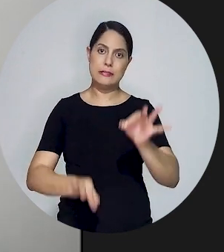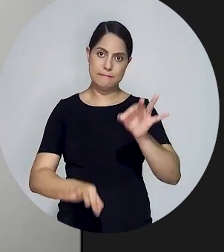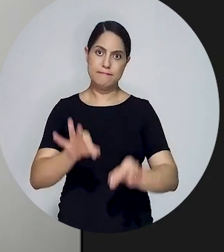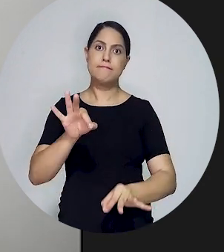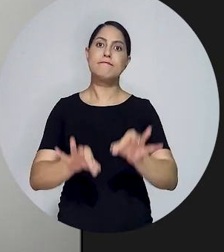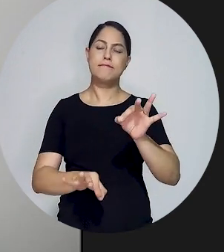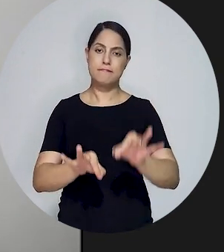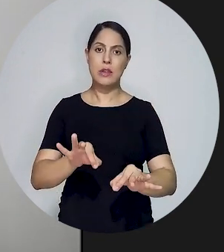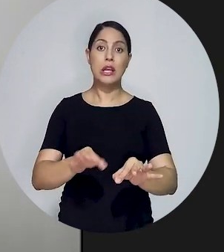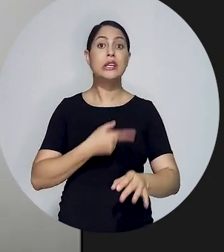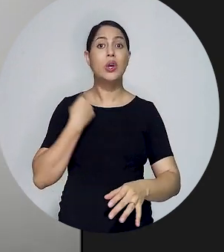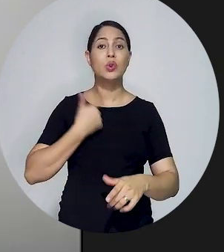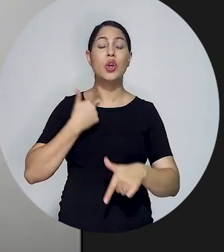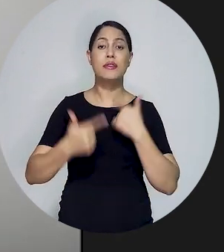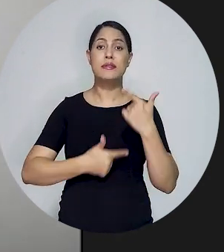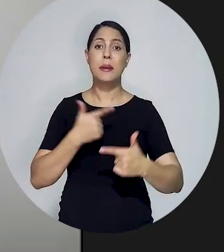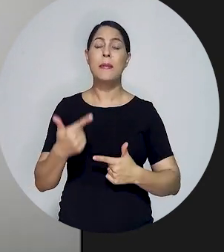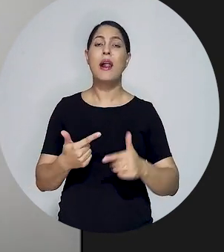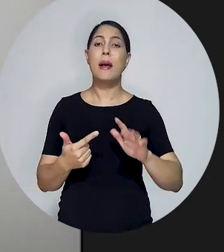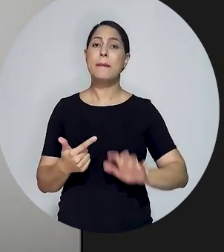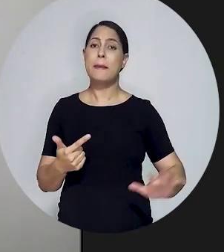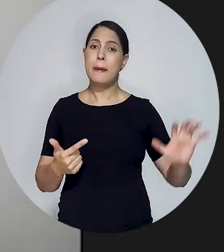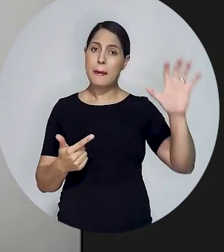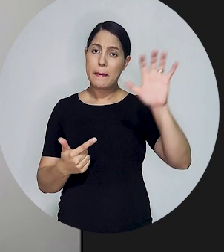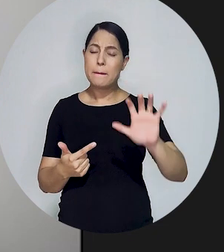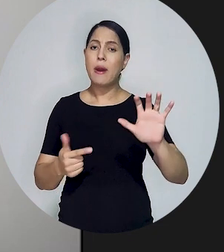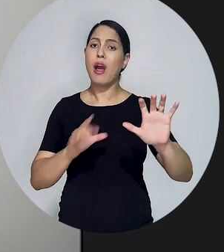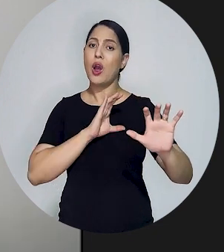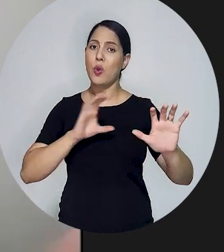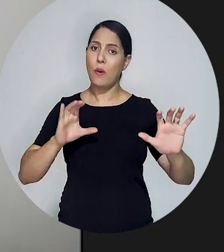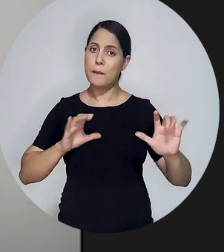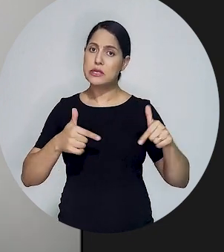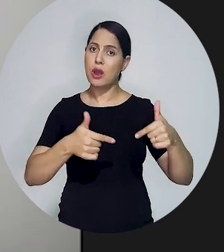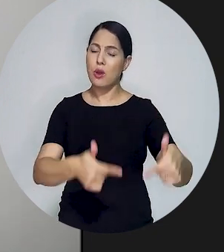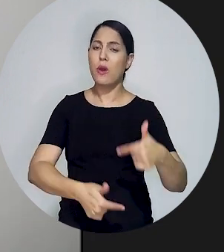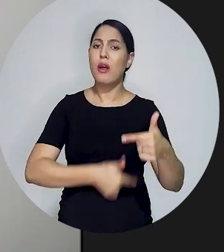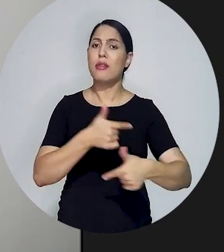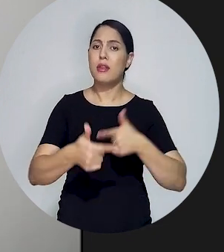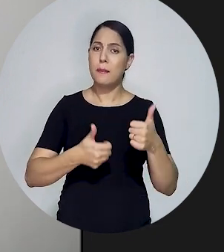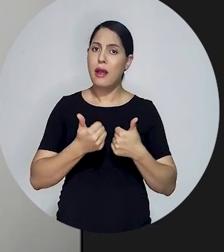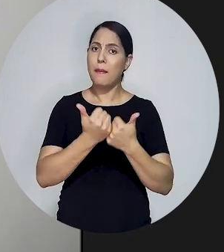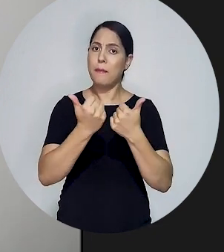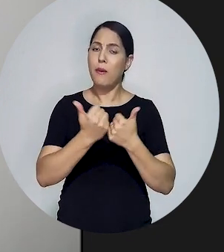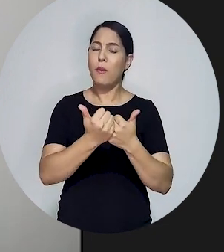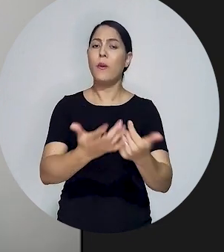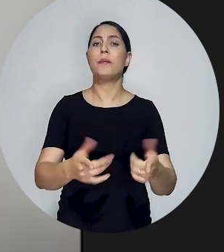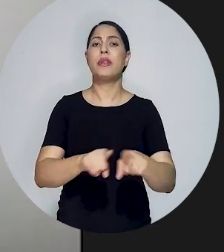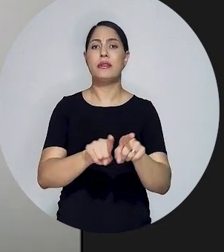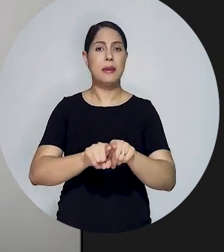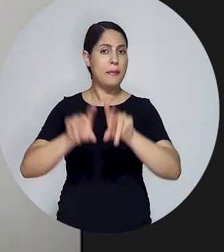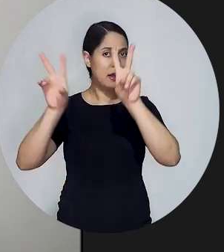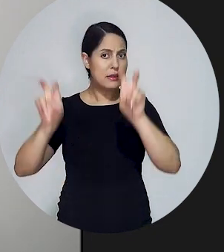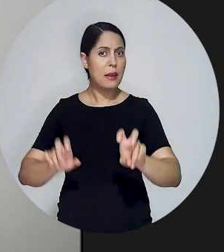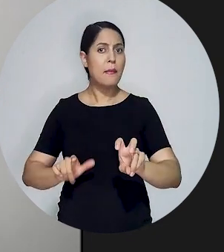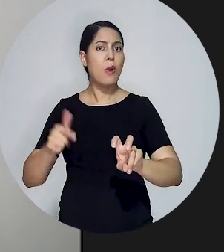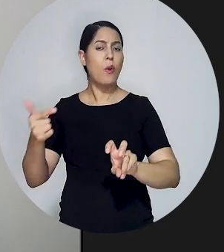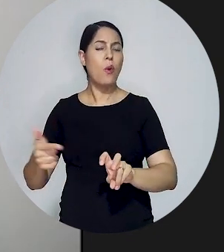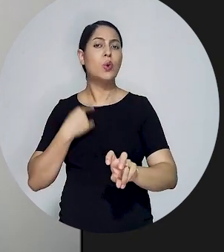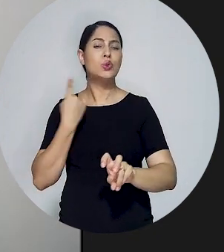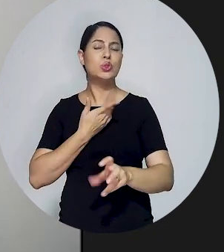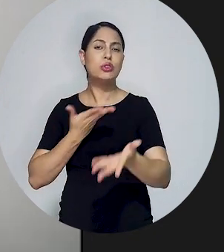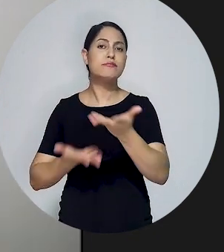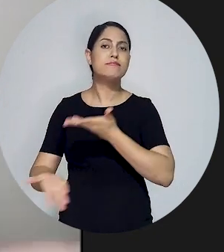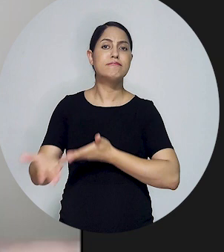ser uníssona na questão dos órgãos do sistema de justiça. Então, nós devemos trabalhar junto com as comissões das seccionais, trabalhar com as comissões do